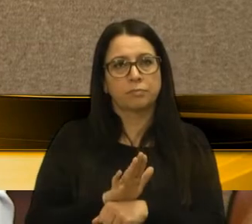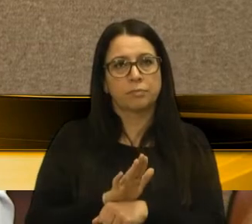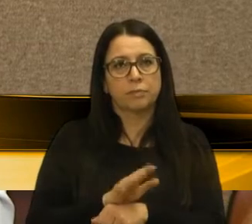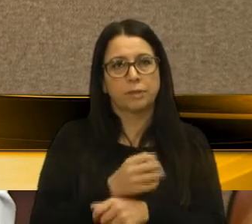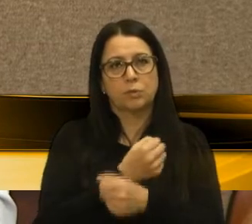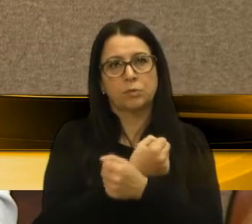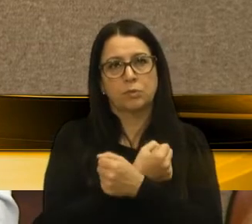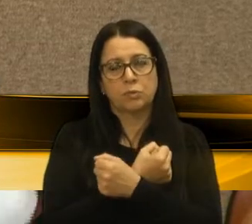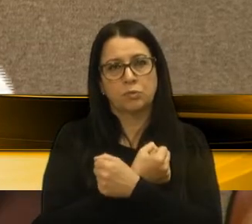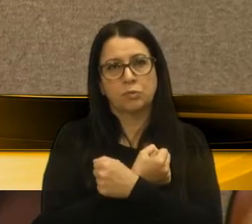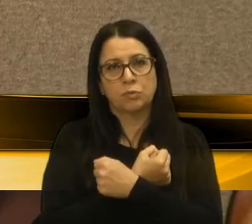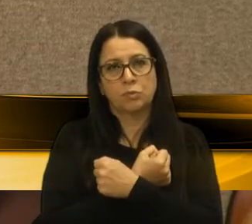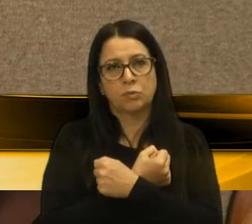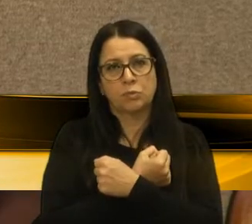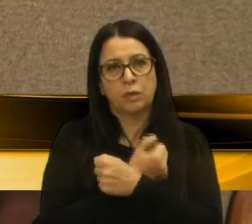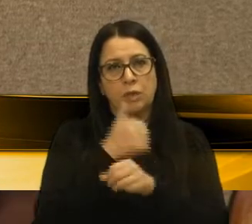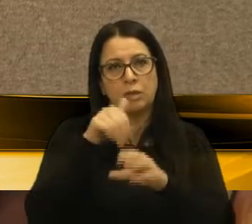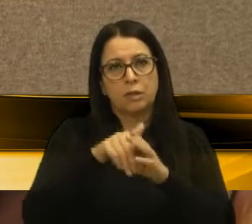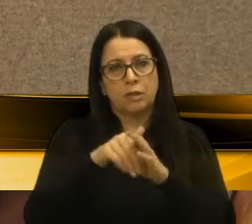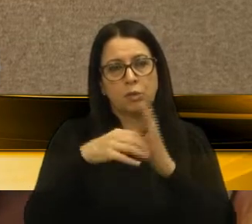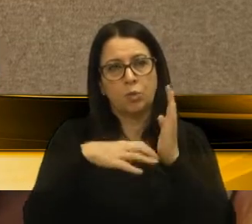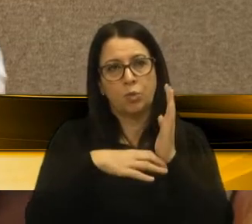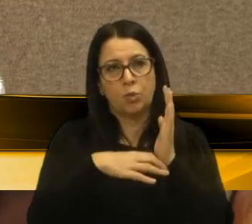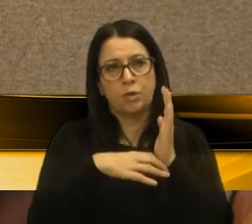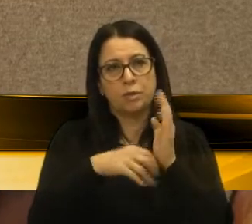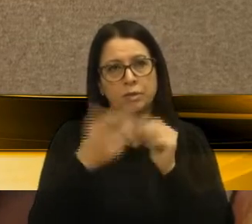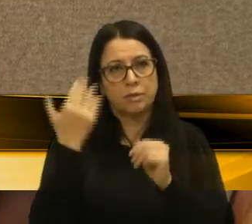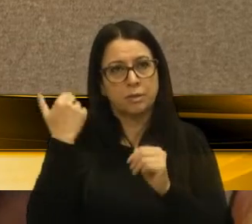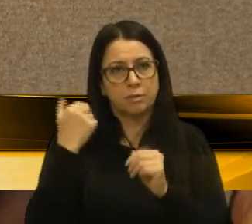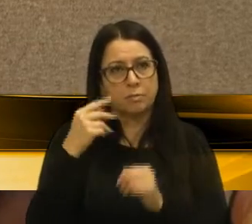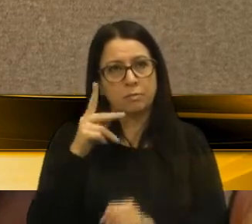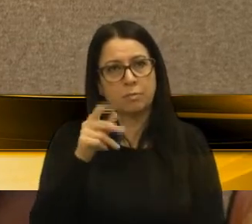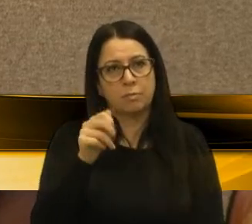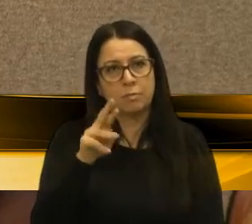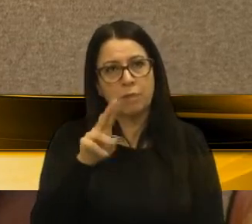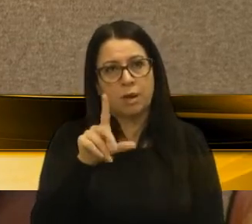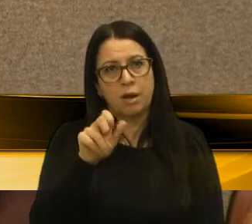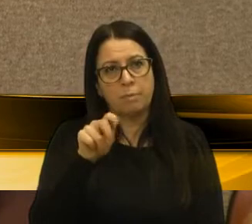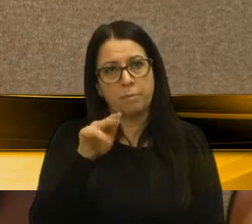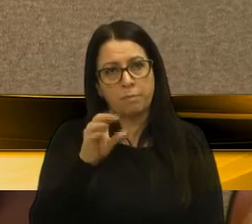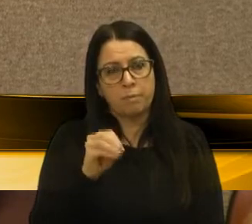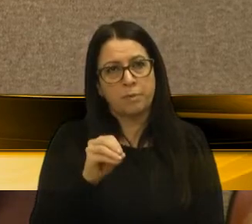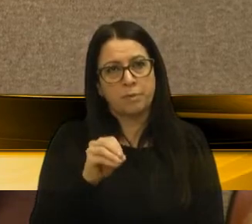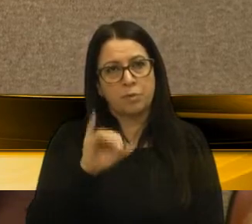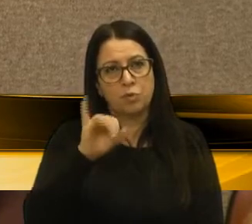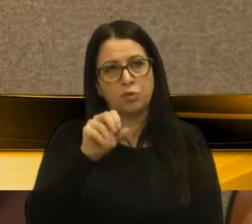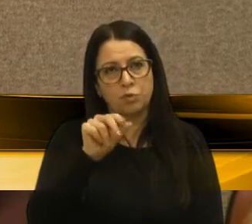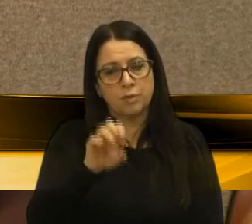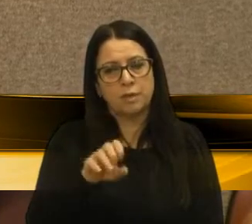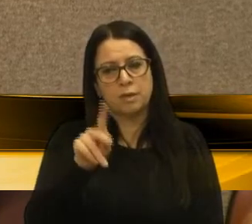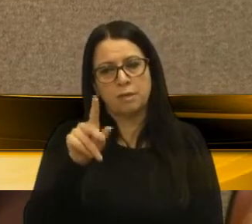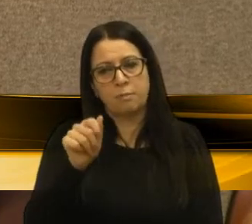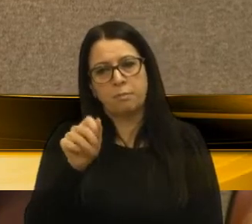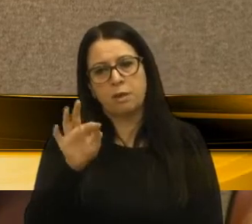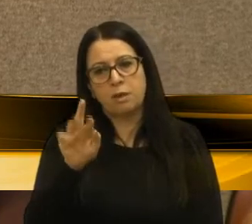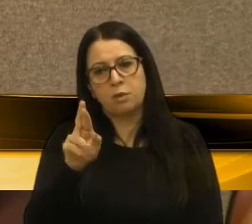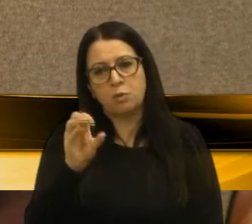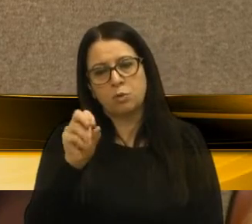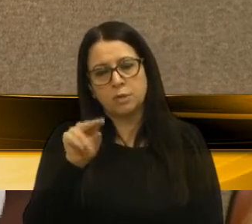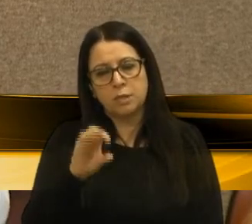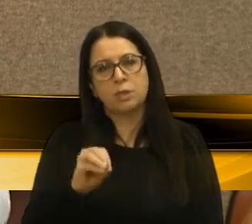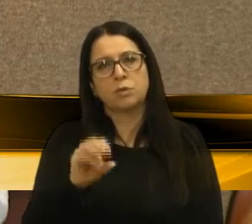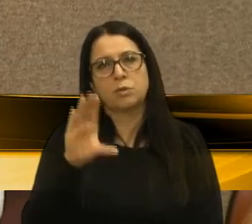escravidão do negro, dentro do Congresso Nacional, na época do Parlamento Brasileiro, houve sim José do Patrocínio e tantos outros,